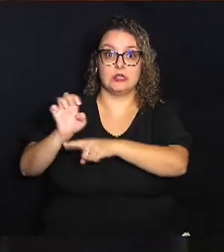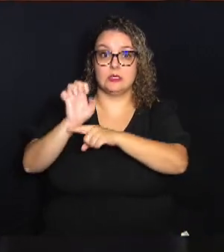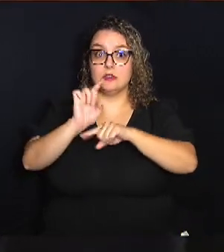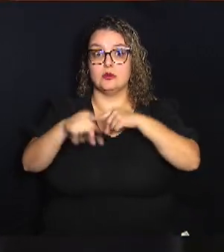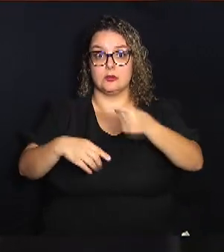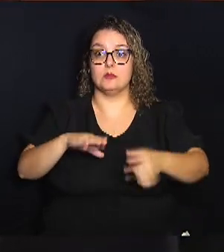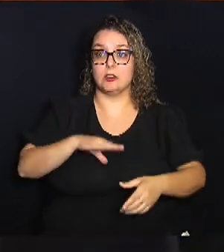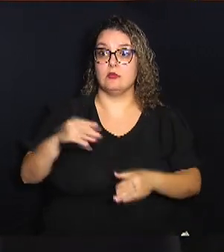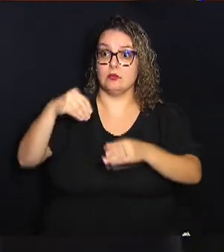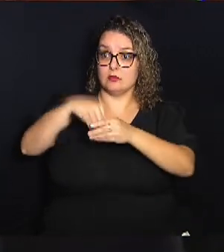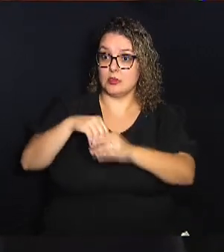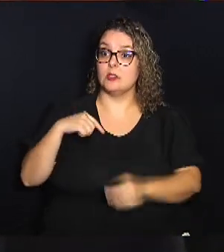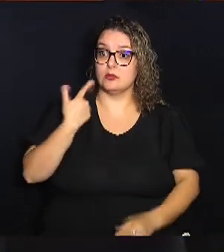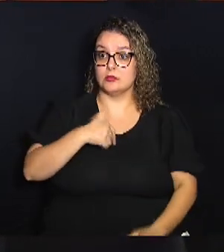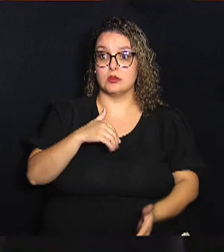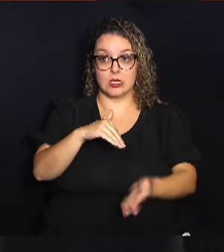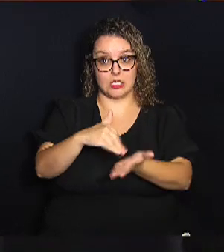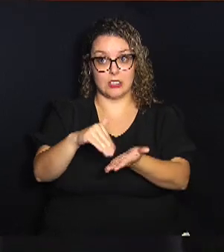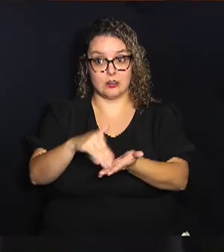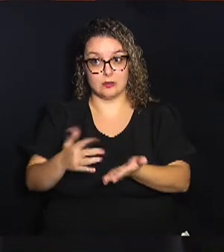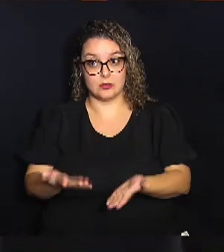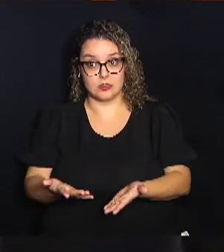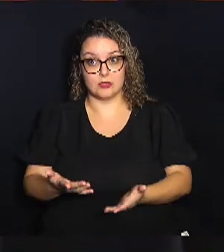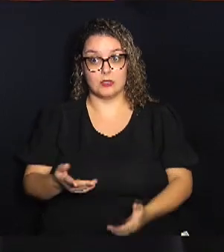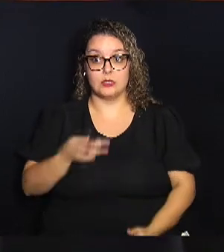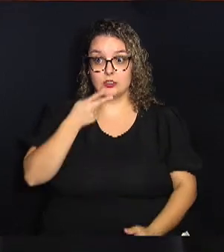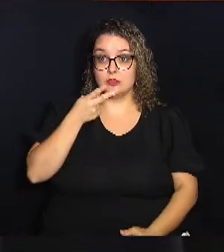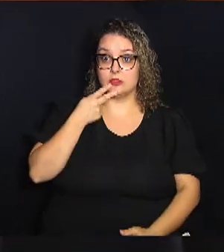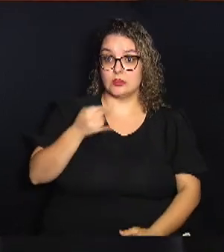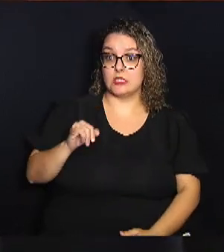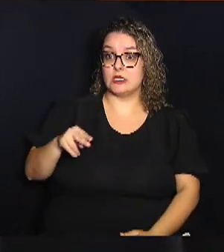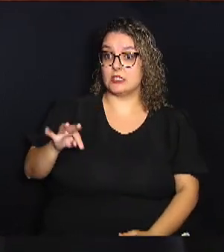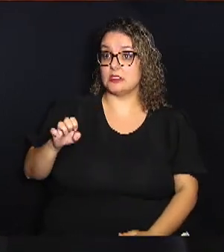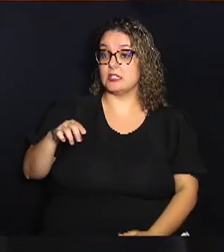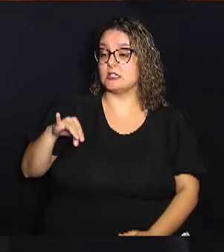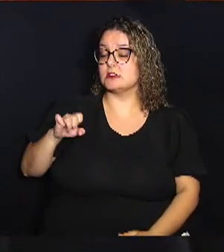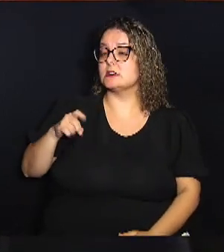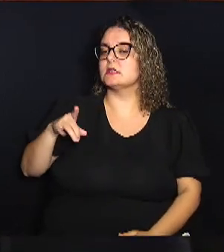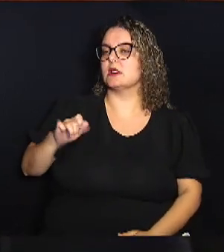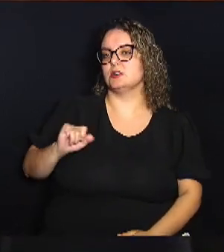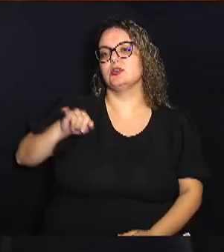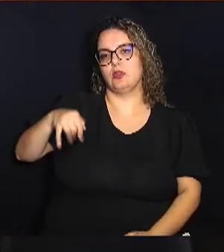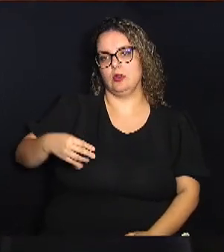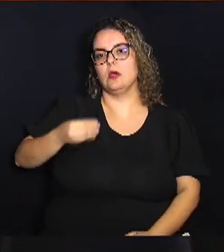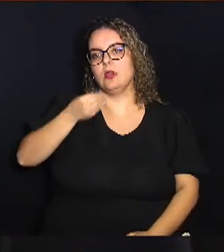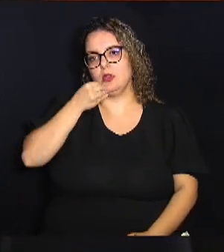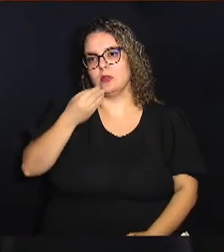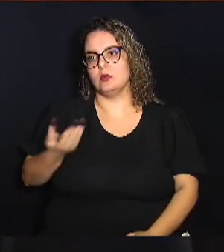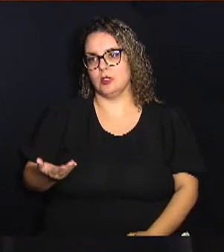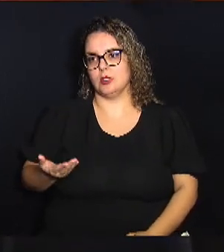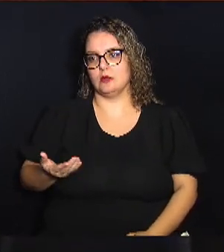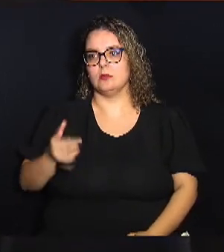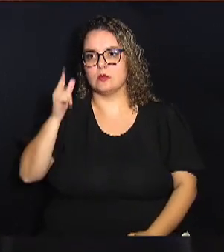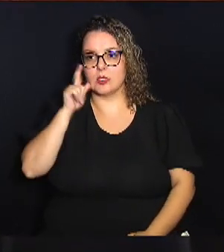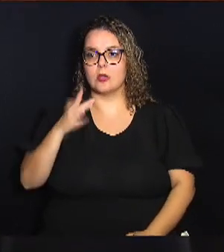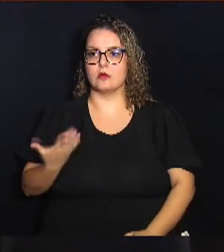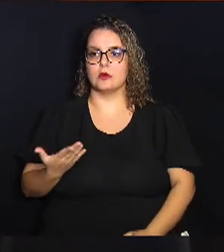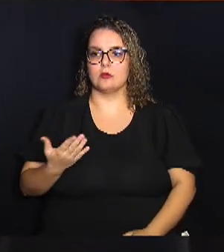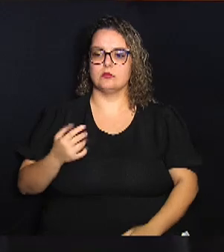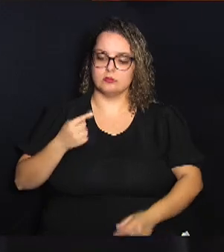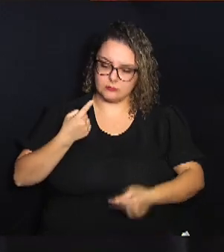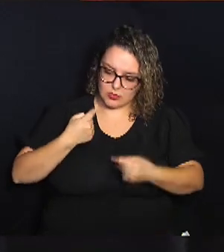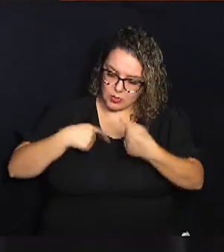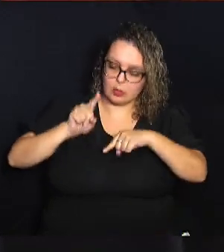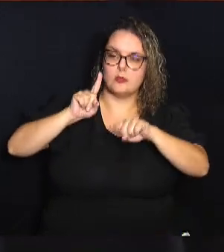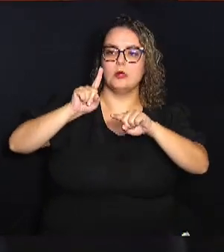cidades, para dentro do nosso escritório. A gente fala muito de intensidade. É esse momento que a gente aproveita para conseguir dar um salto em